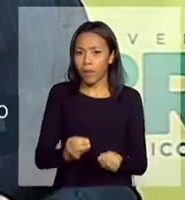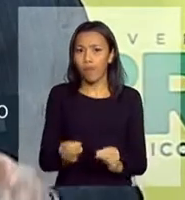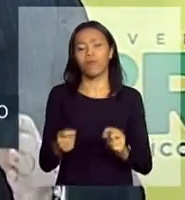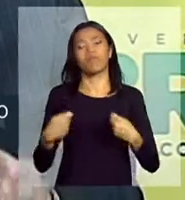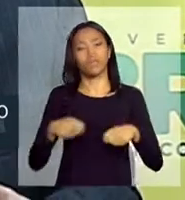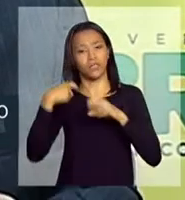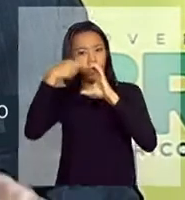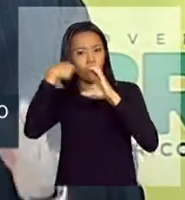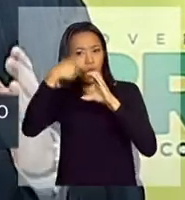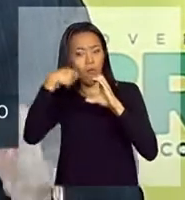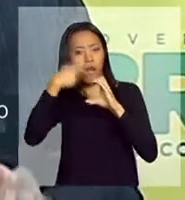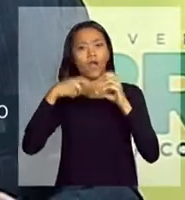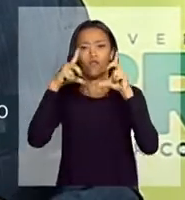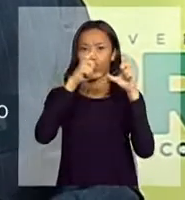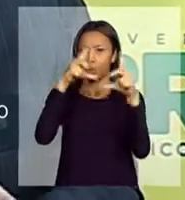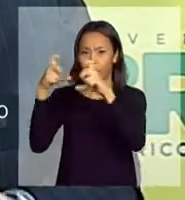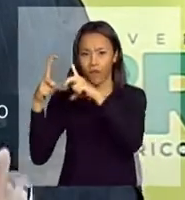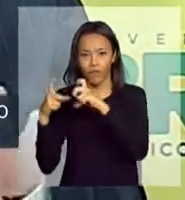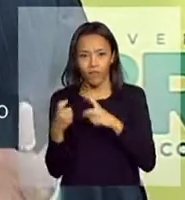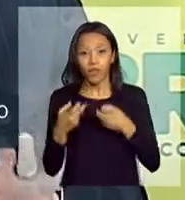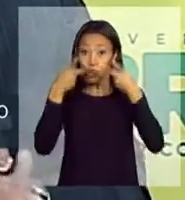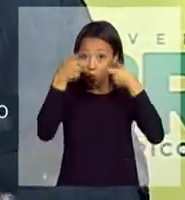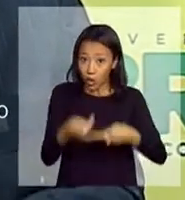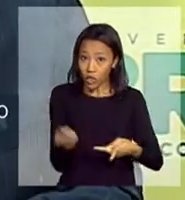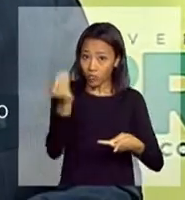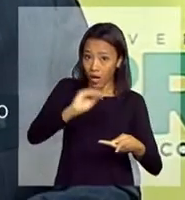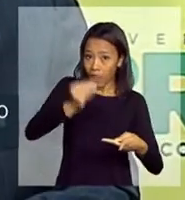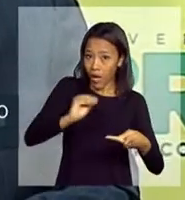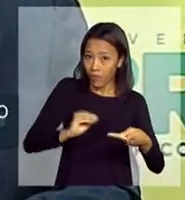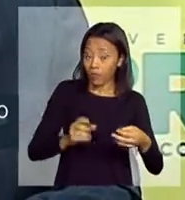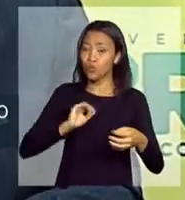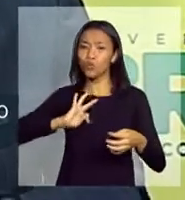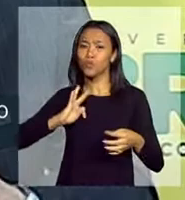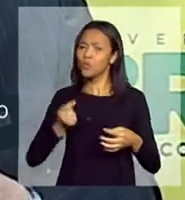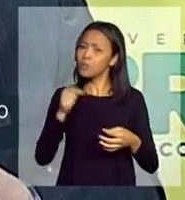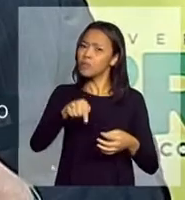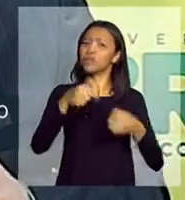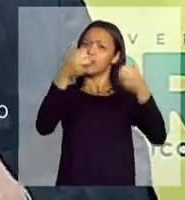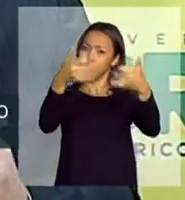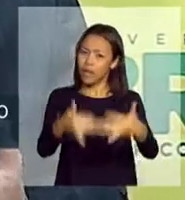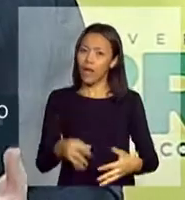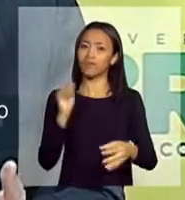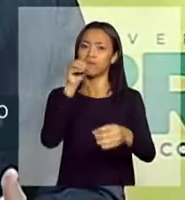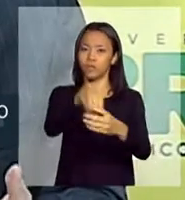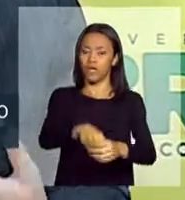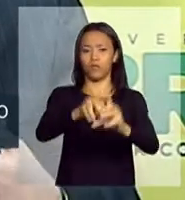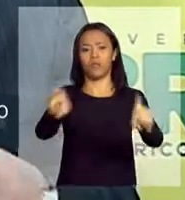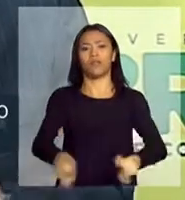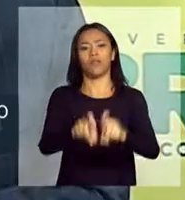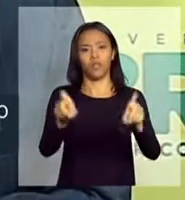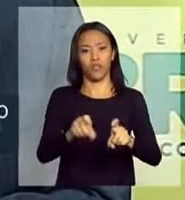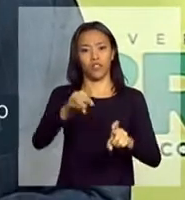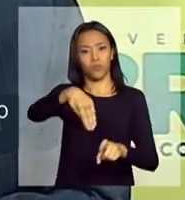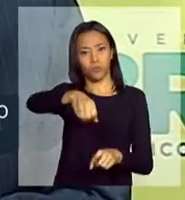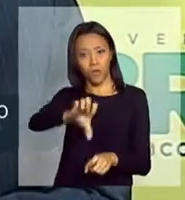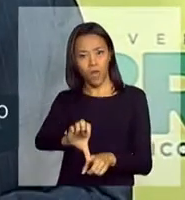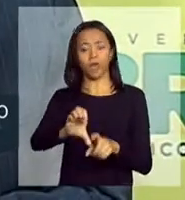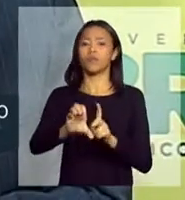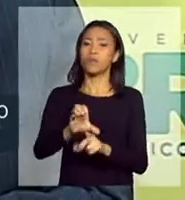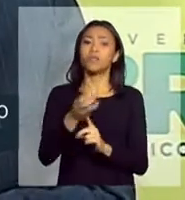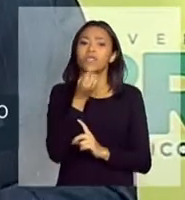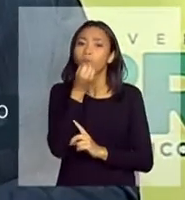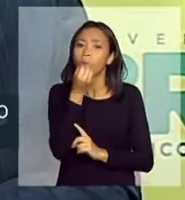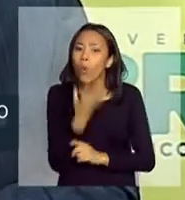documentado filmado fotografado avaliar tudo está explicado no portal e mais queremos ampliar ainda mais adesão para fazer uma boa